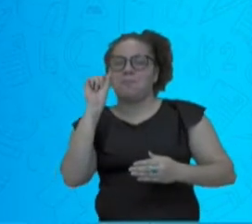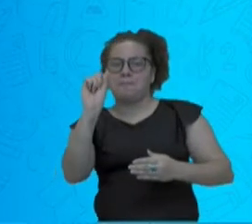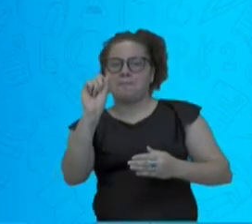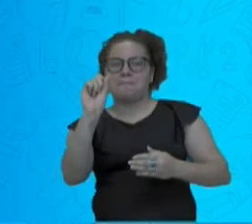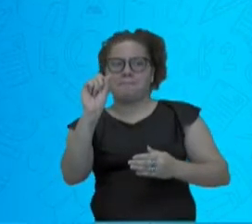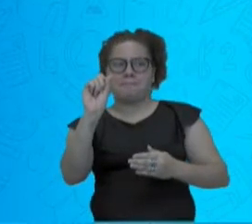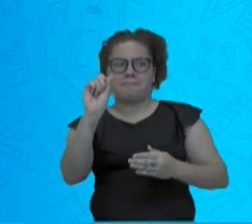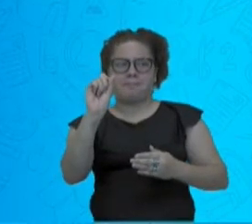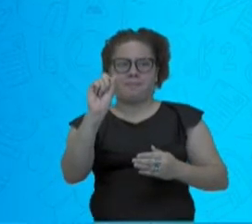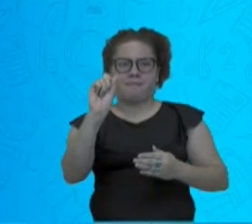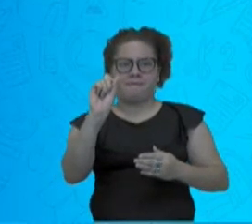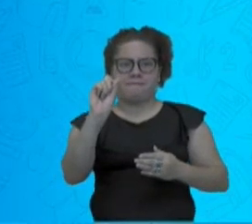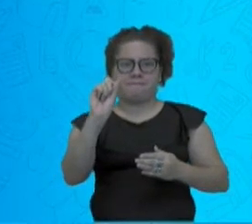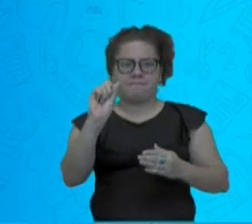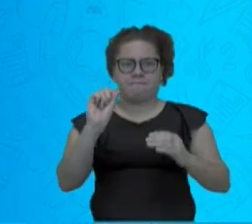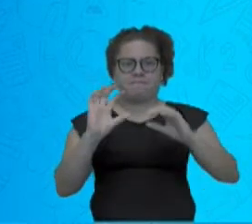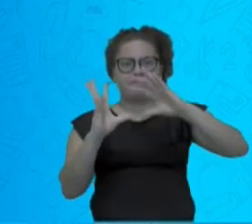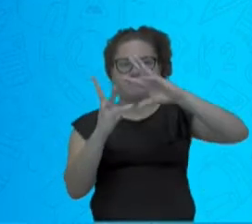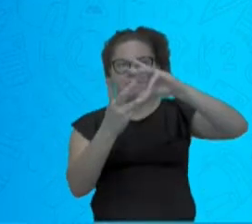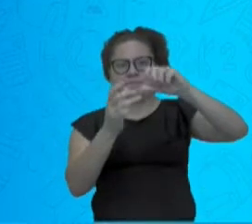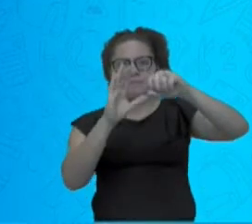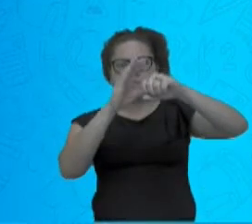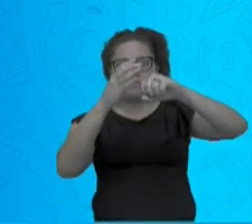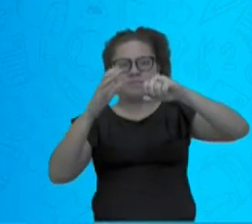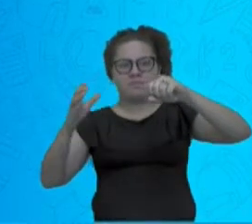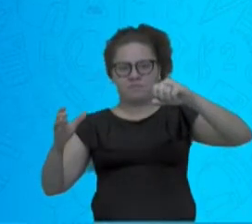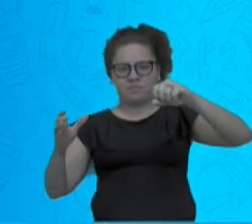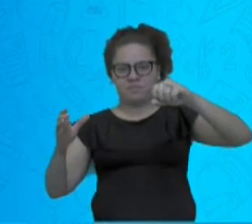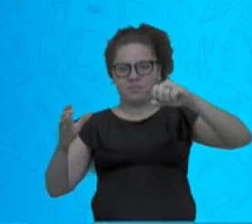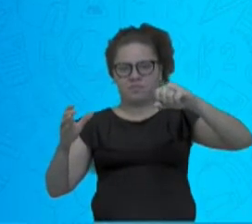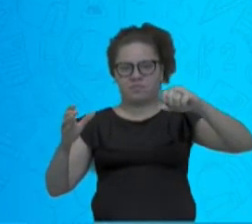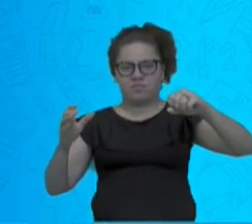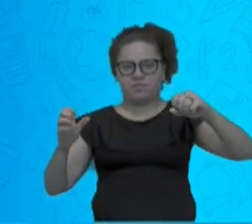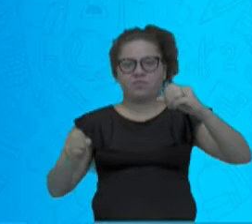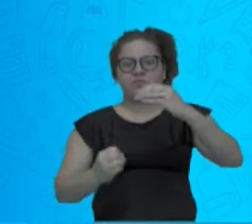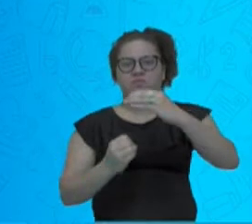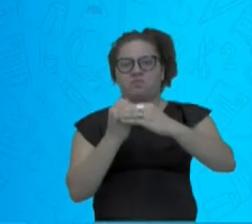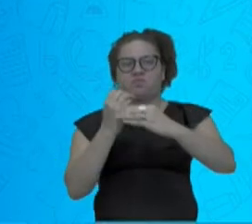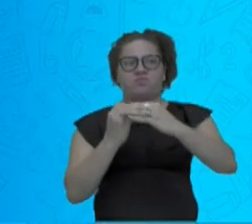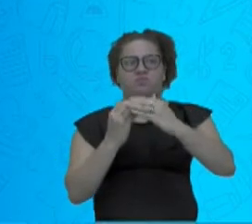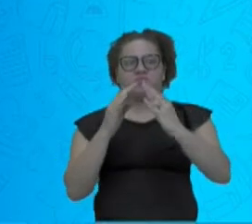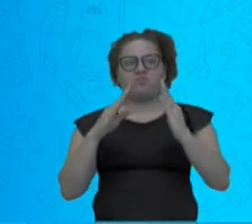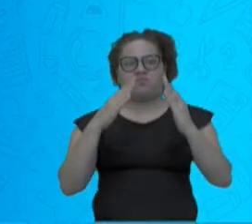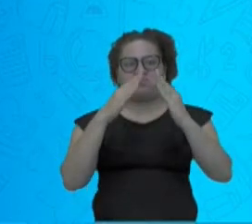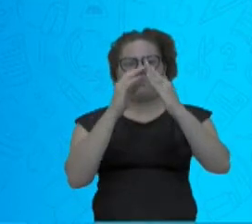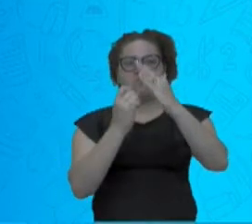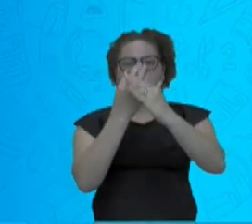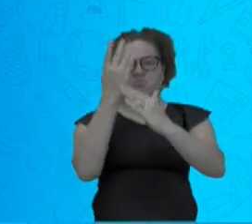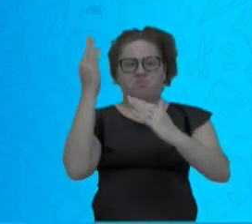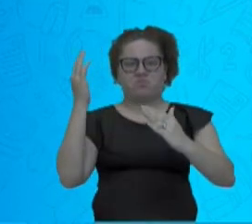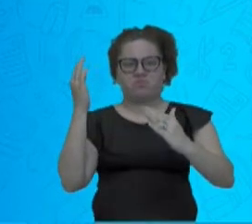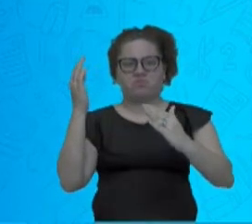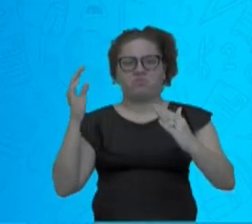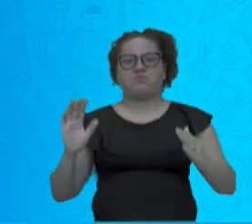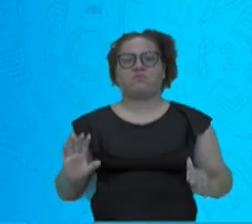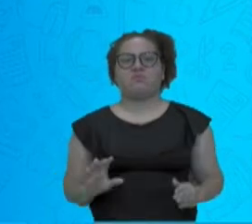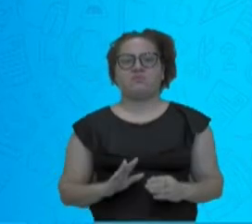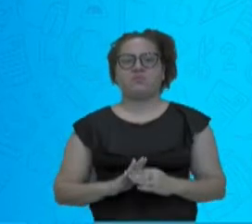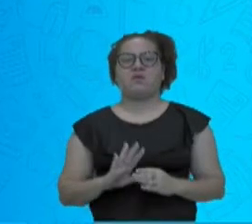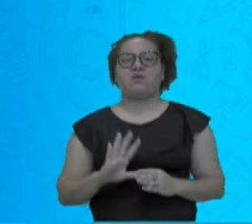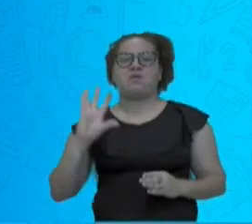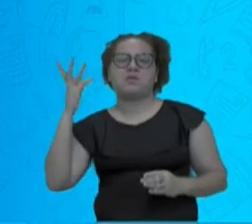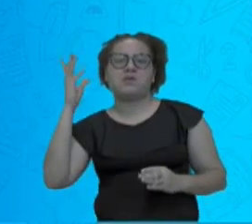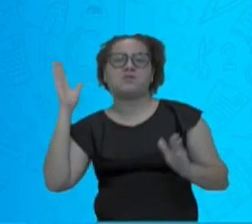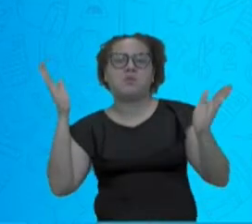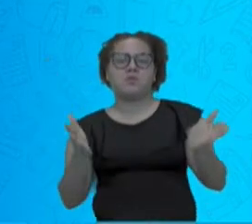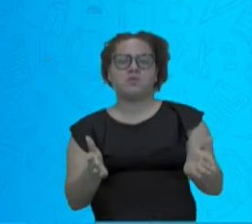é do tectonismo, nem do vulcanismo. A ação que nós vemos no nosso relevo